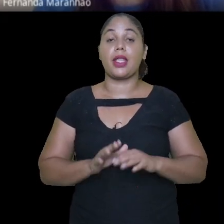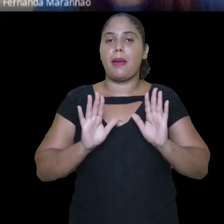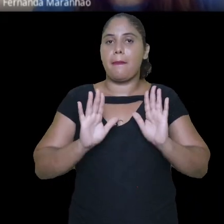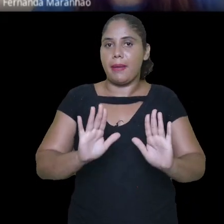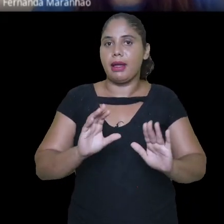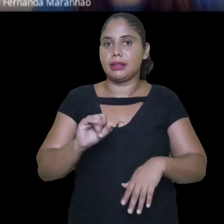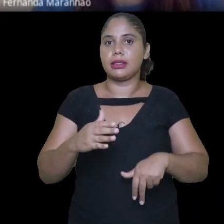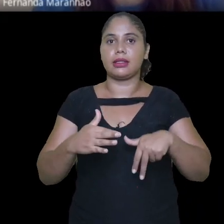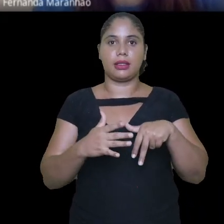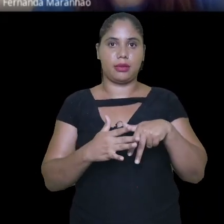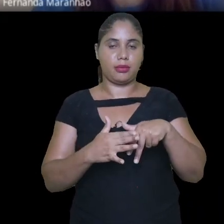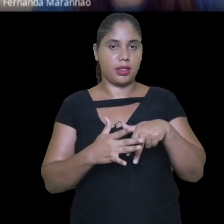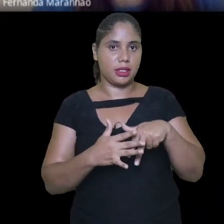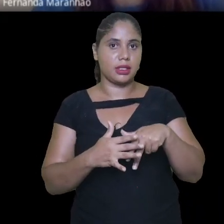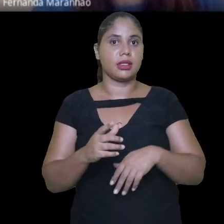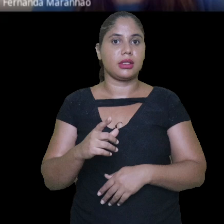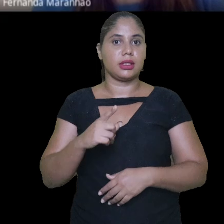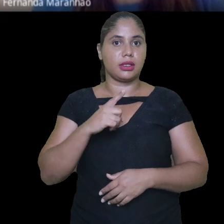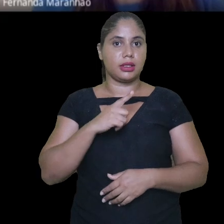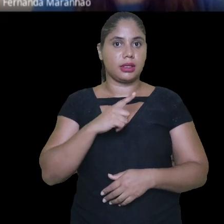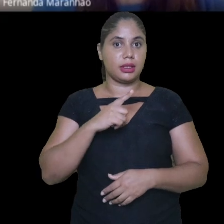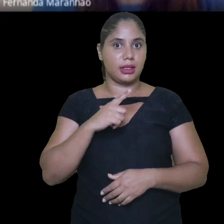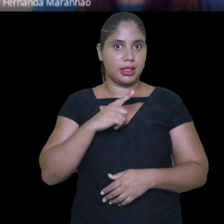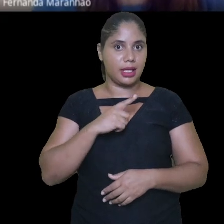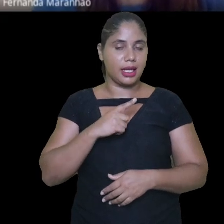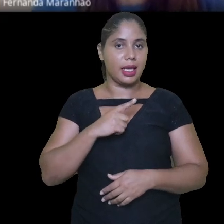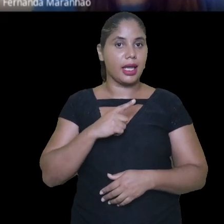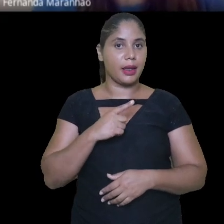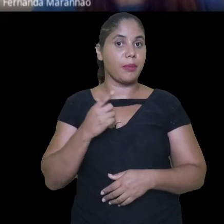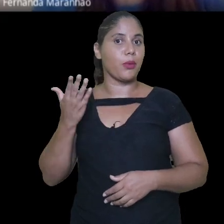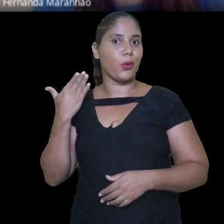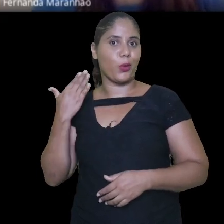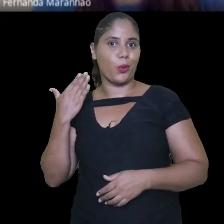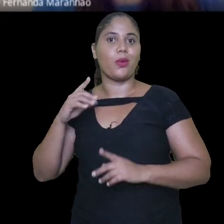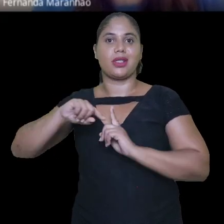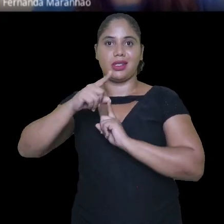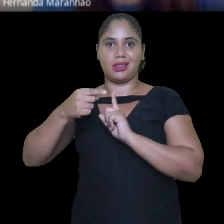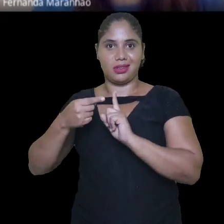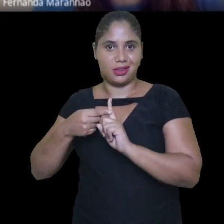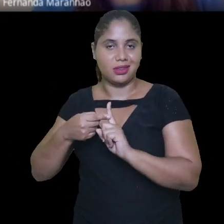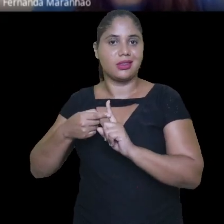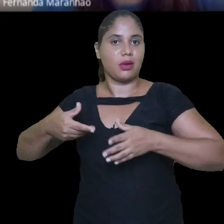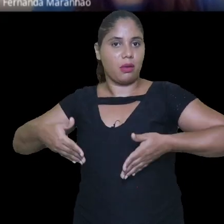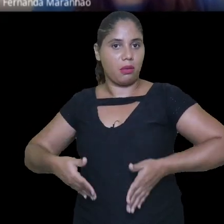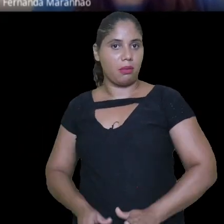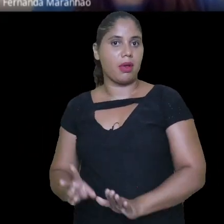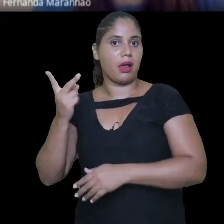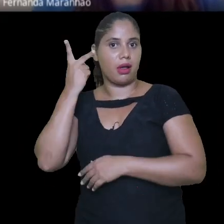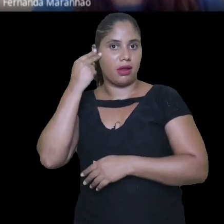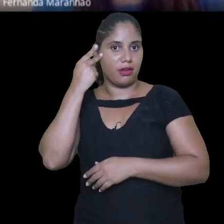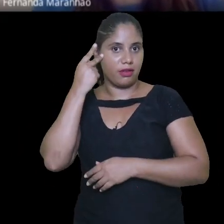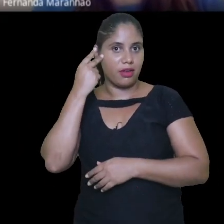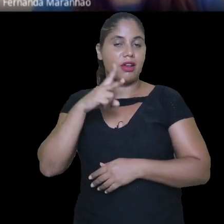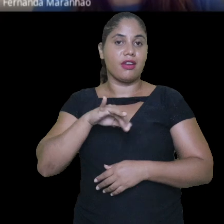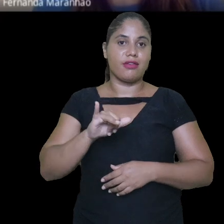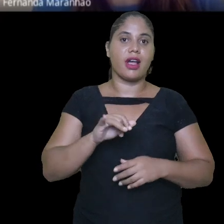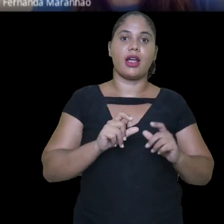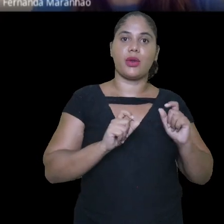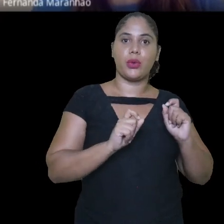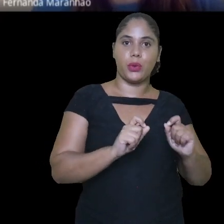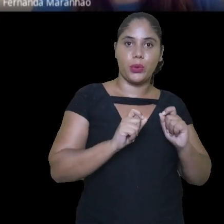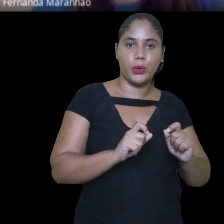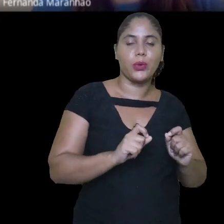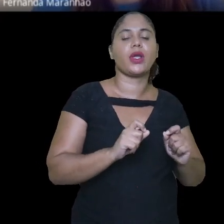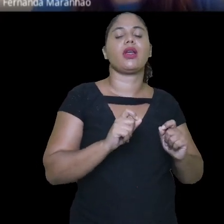a termo na gestação anterior, ela vai se comportar como se fosse uma paciente primigesta, fazer progesterona, depois